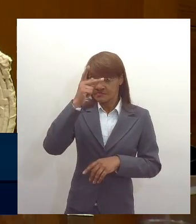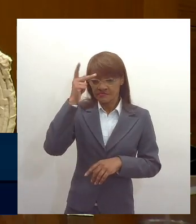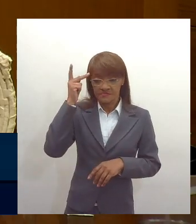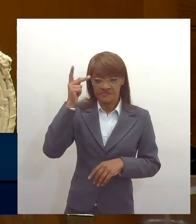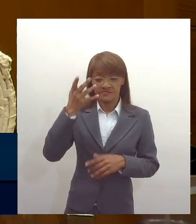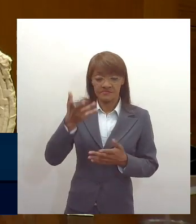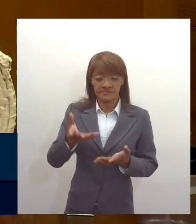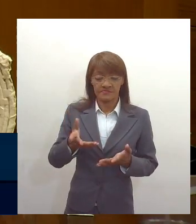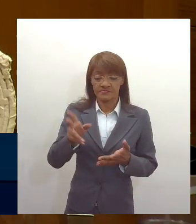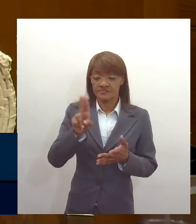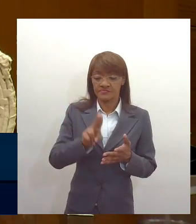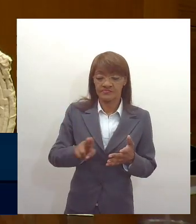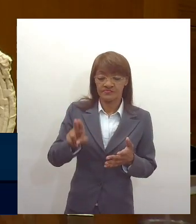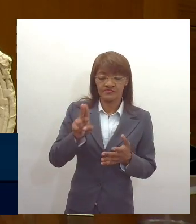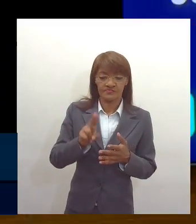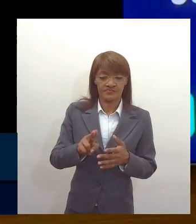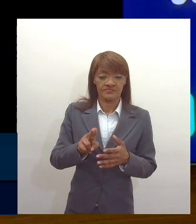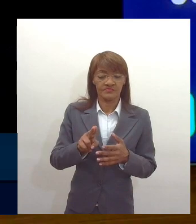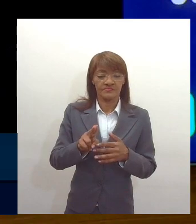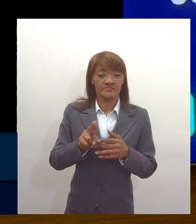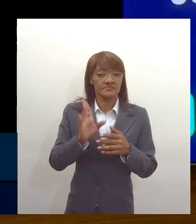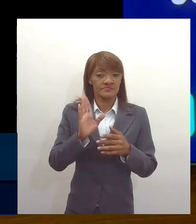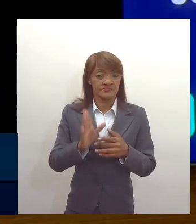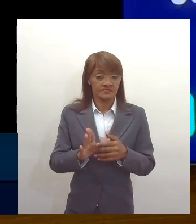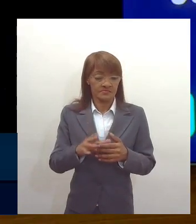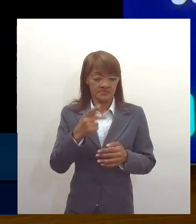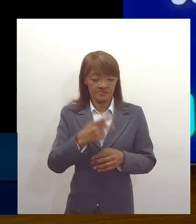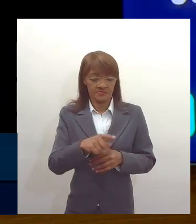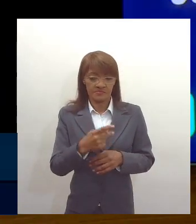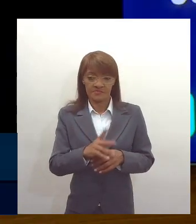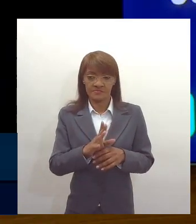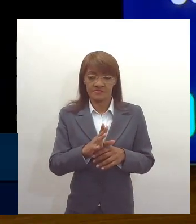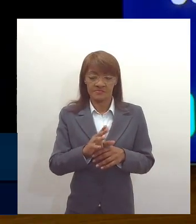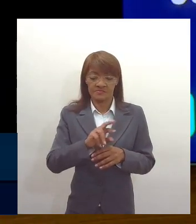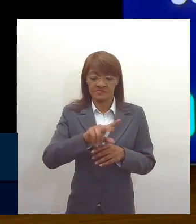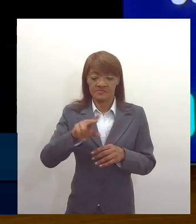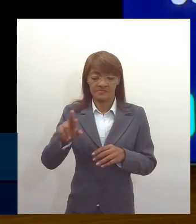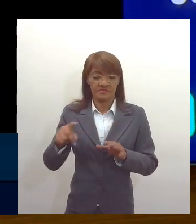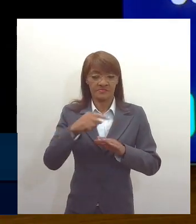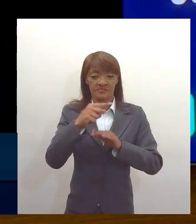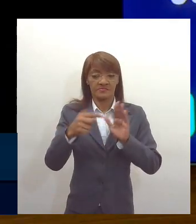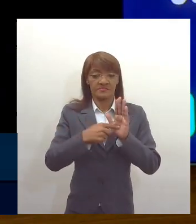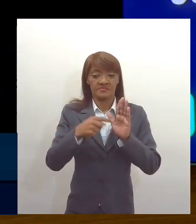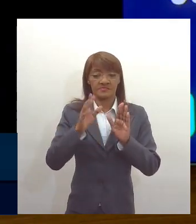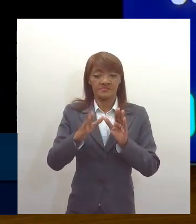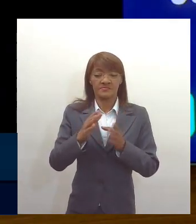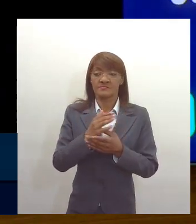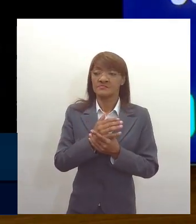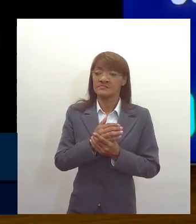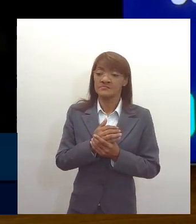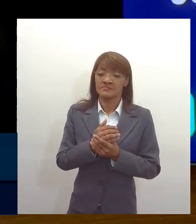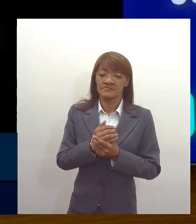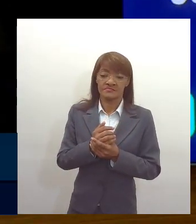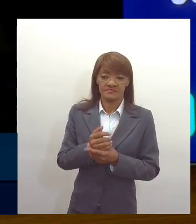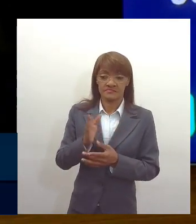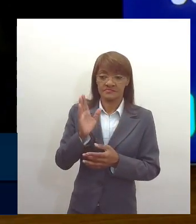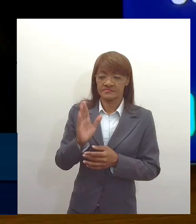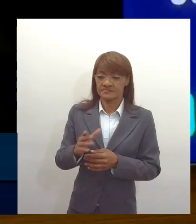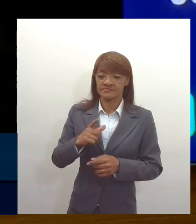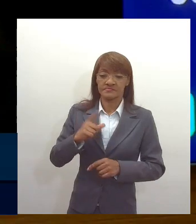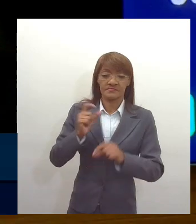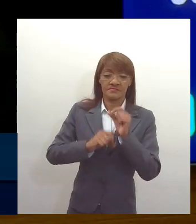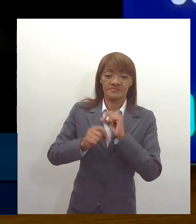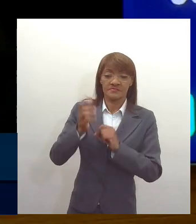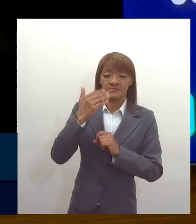foram várias denúncias de usuários, né, não só em relação à alimentação, o calor. Ali tem